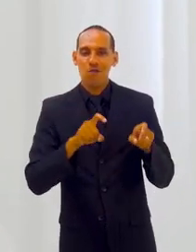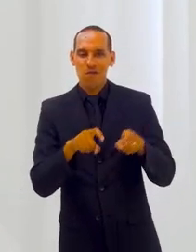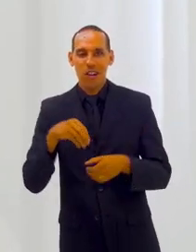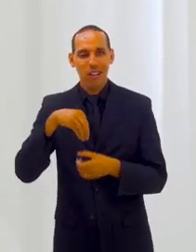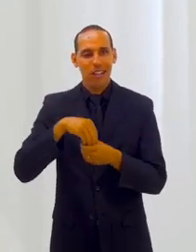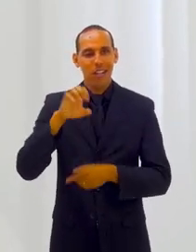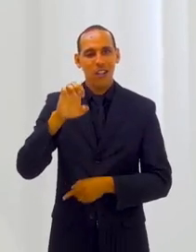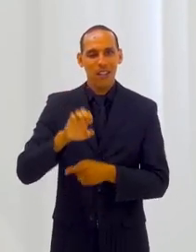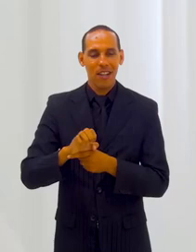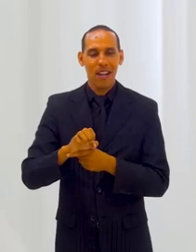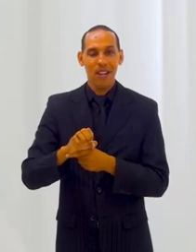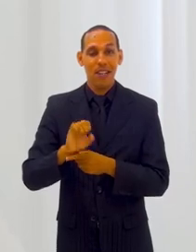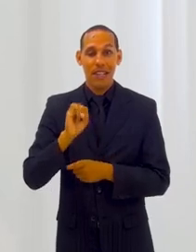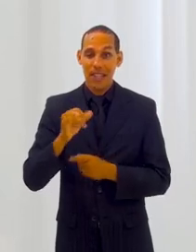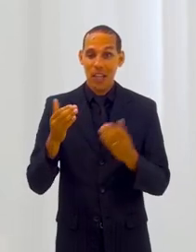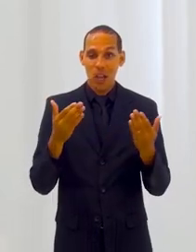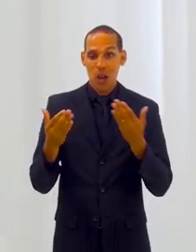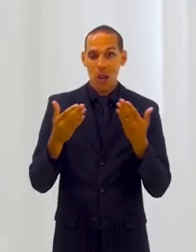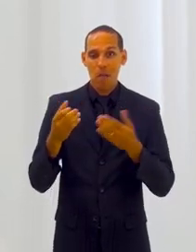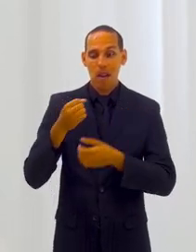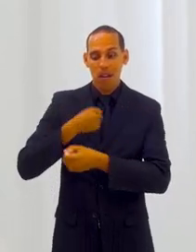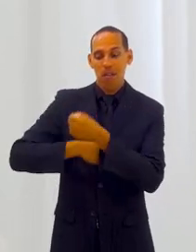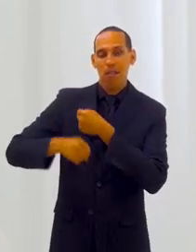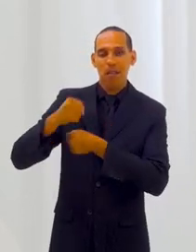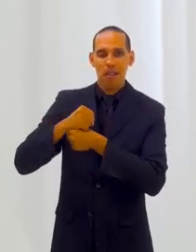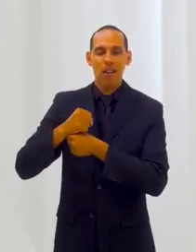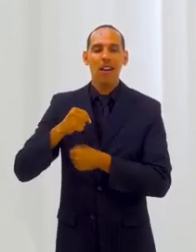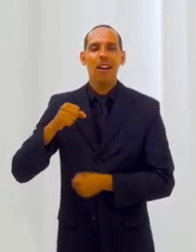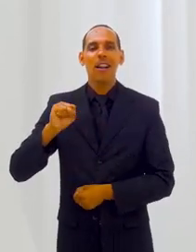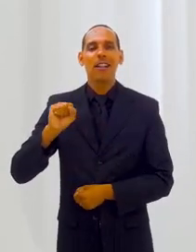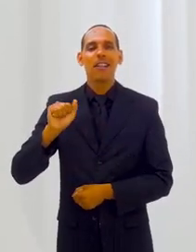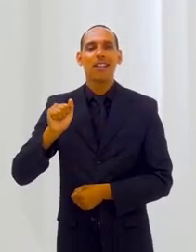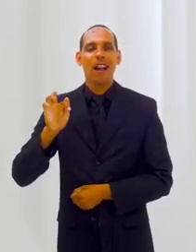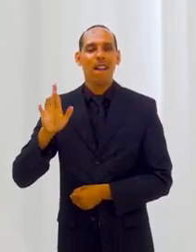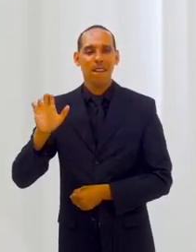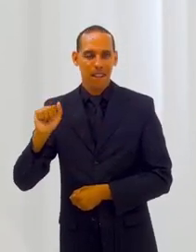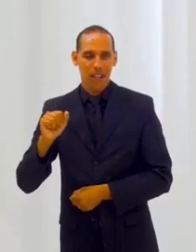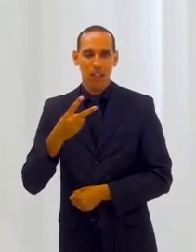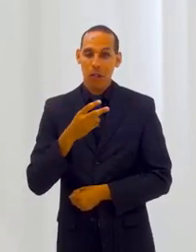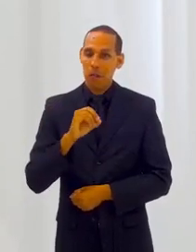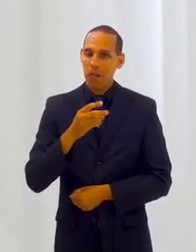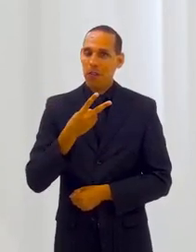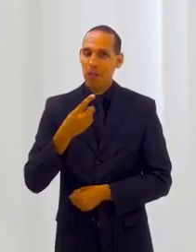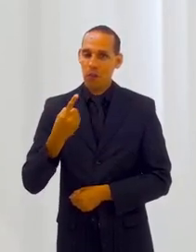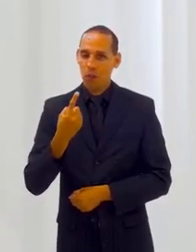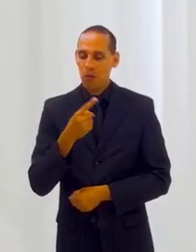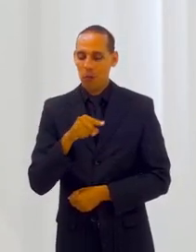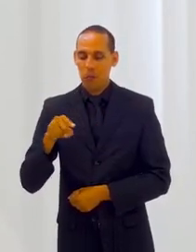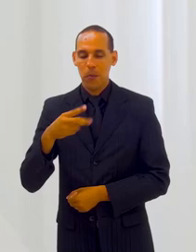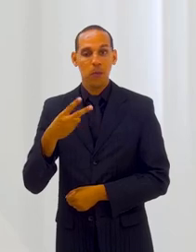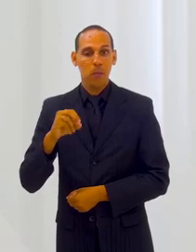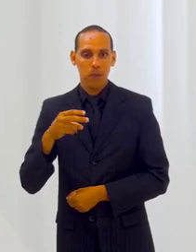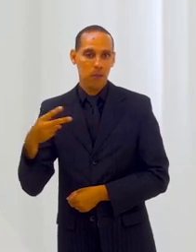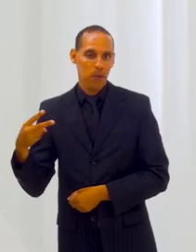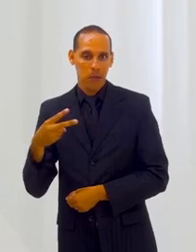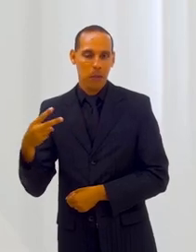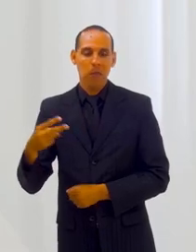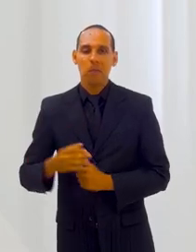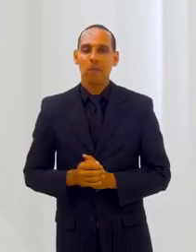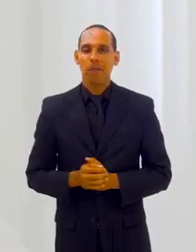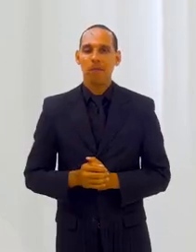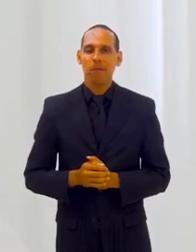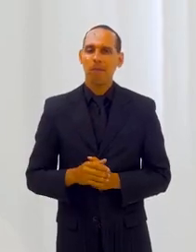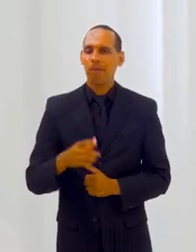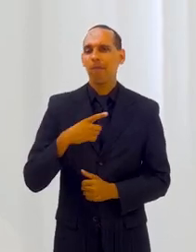estado, comparado com o ano safra anterior, o ano safra de 21-22, né,